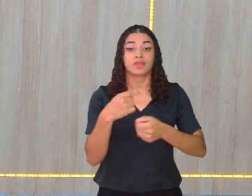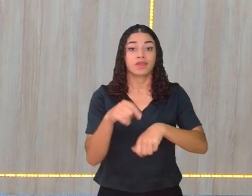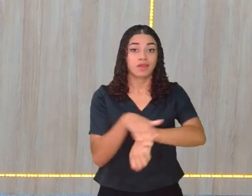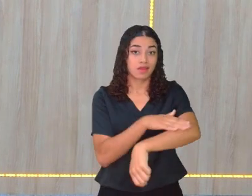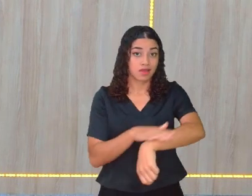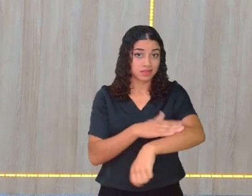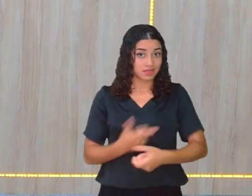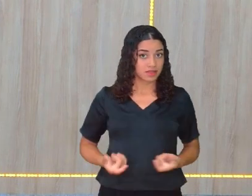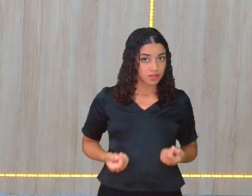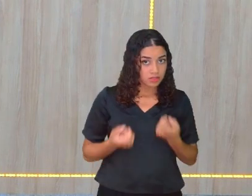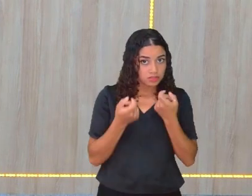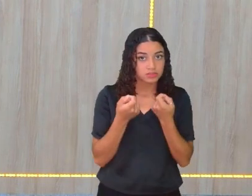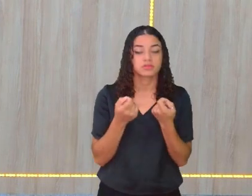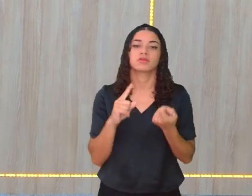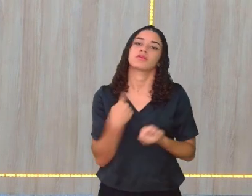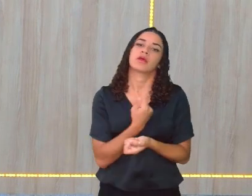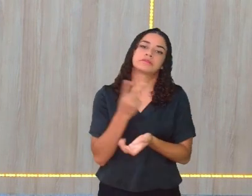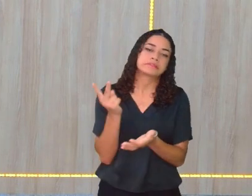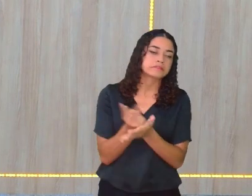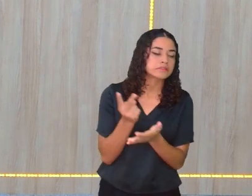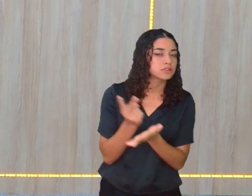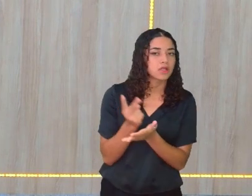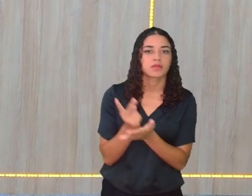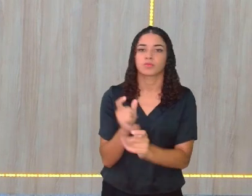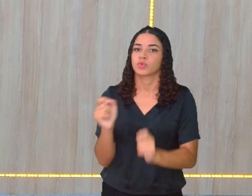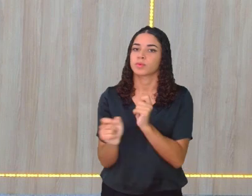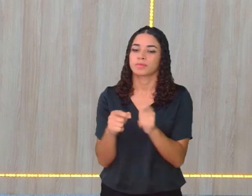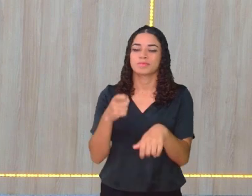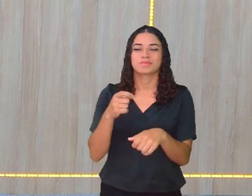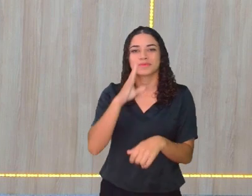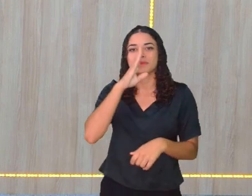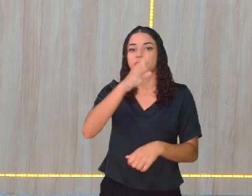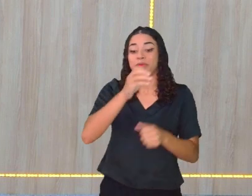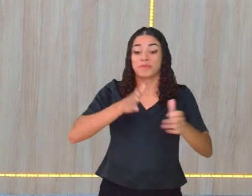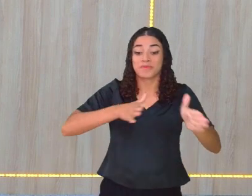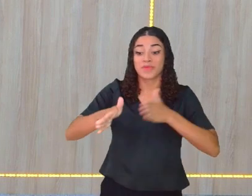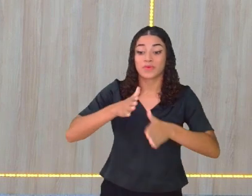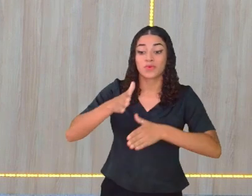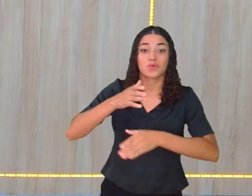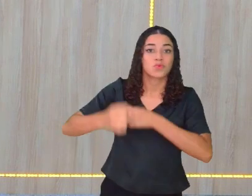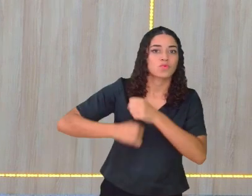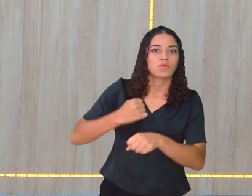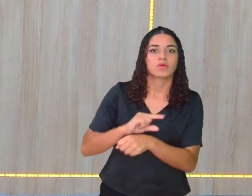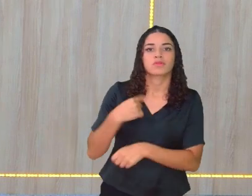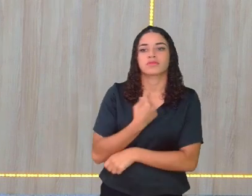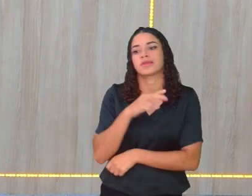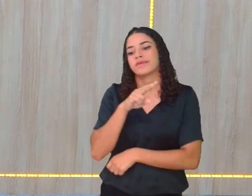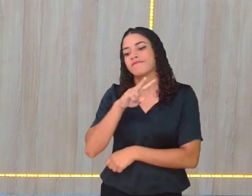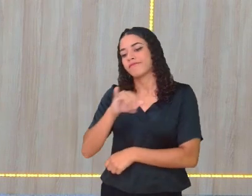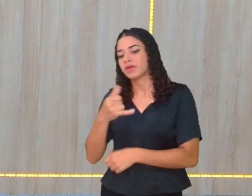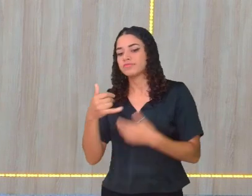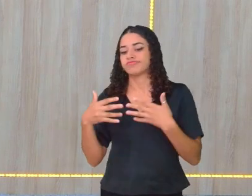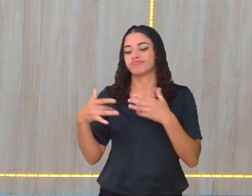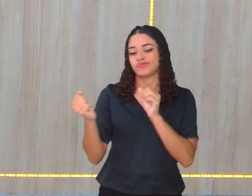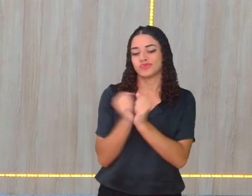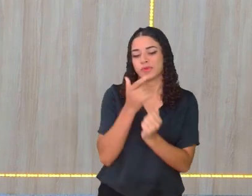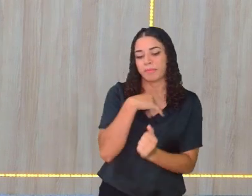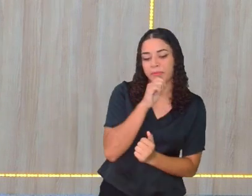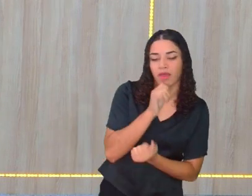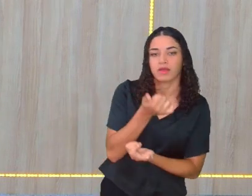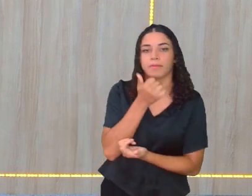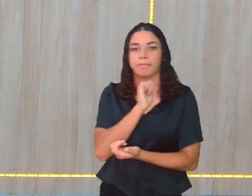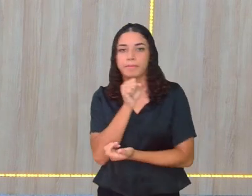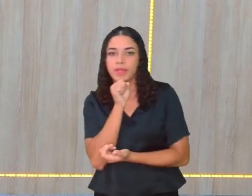sempre aqui, né, principalmente nesse período do ano, que às vezes vocês saem para acompanhar aí os pais, as madrinhas,